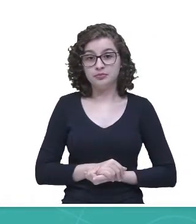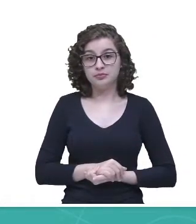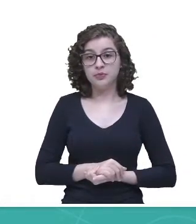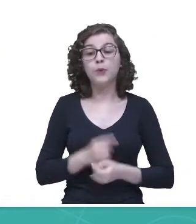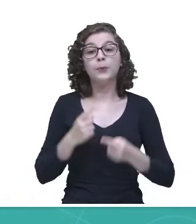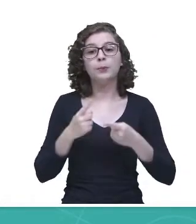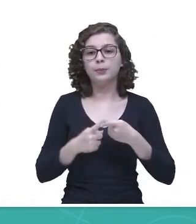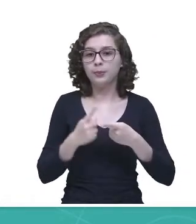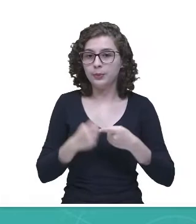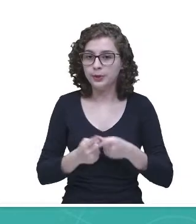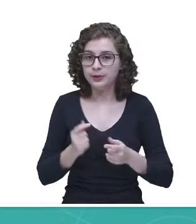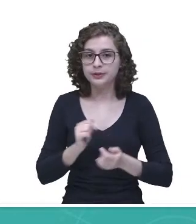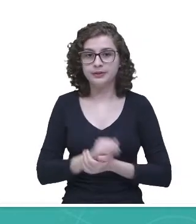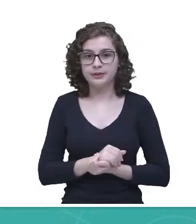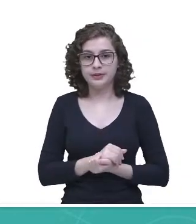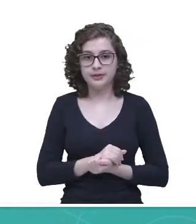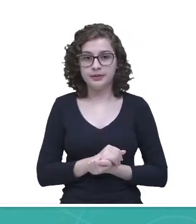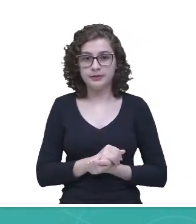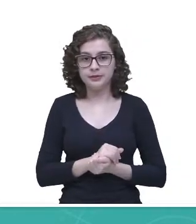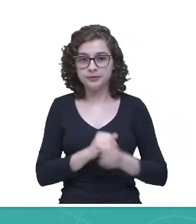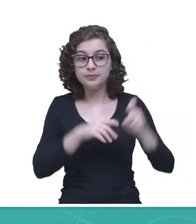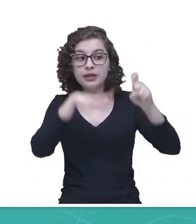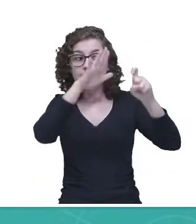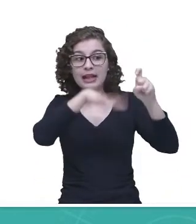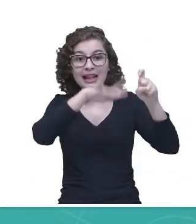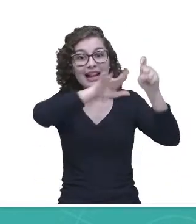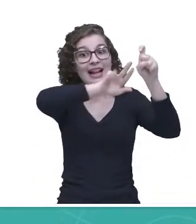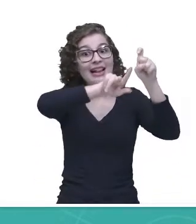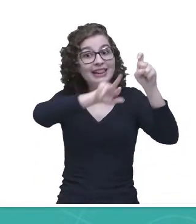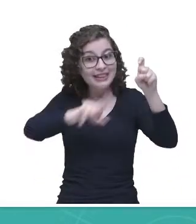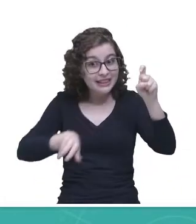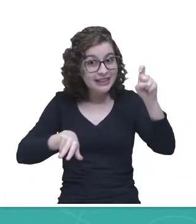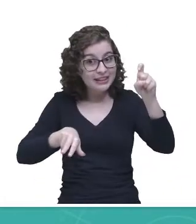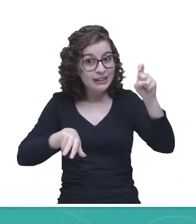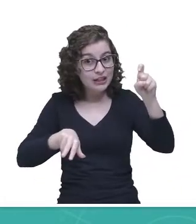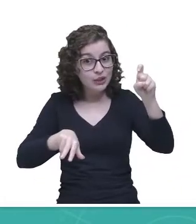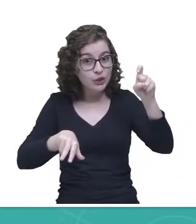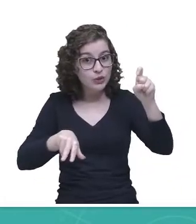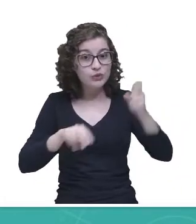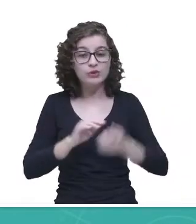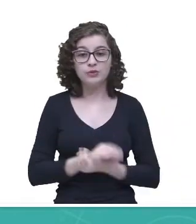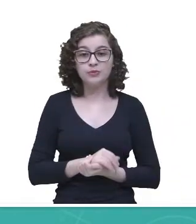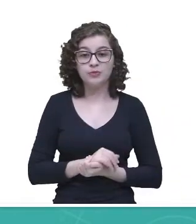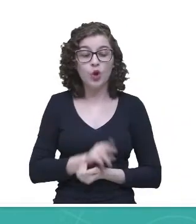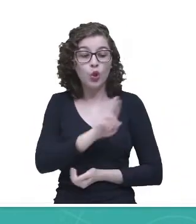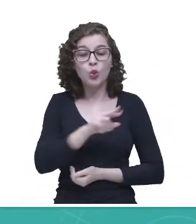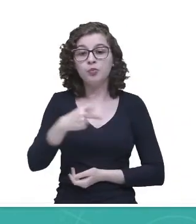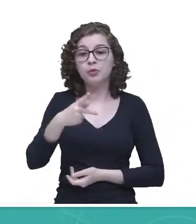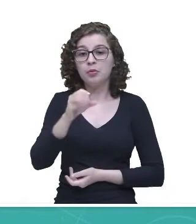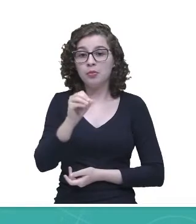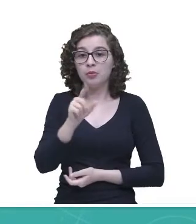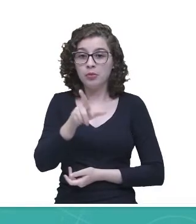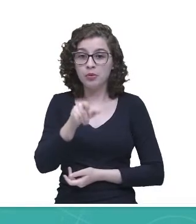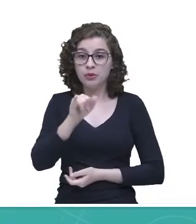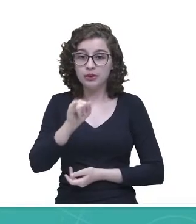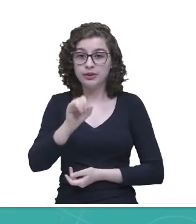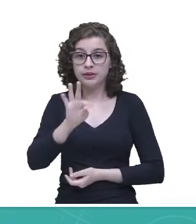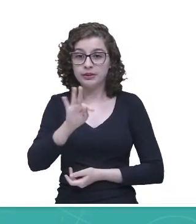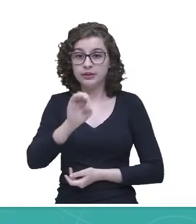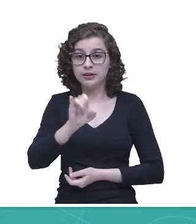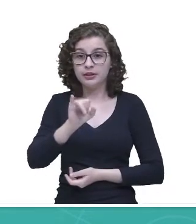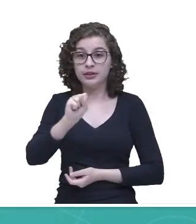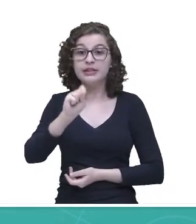quê? Porque onde há deuses, é uma religião politeísta. Então, essa